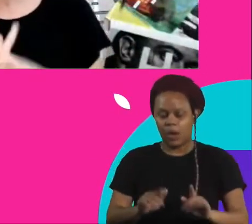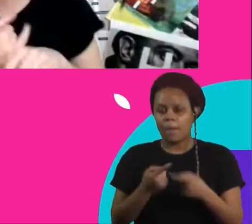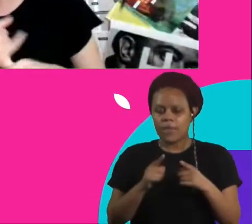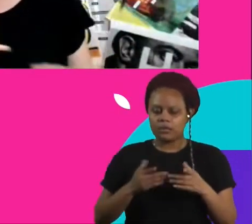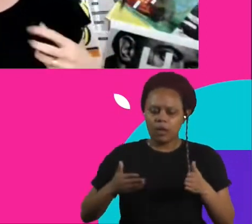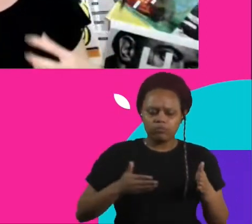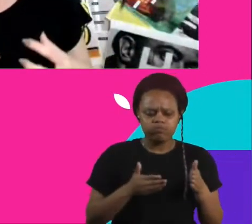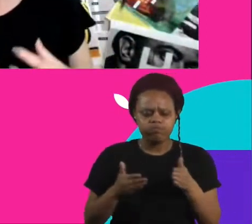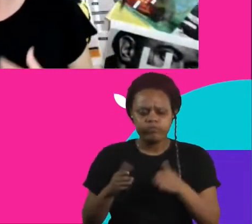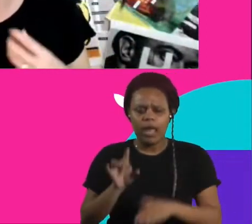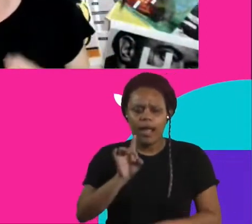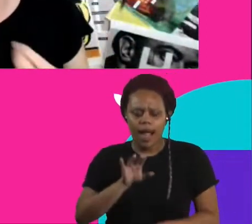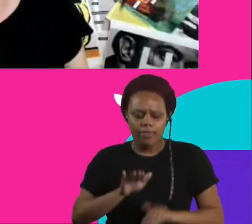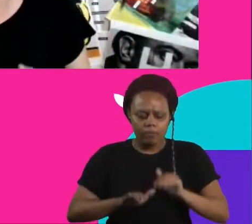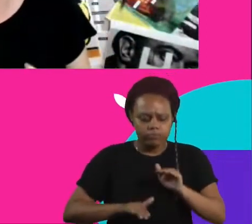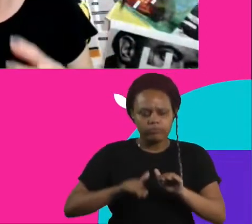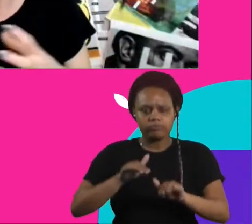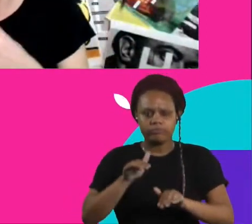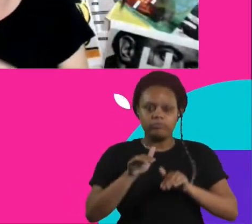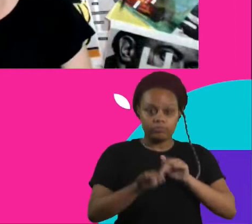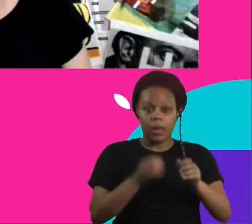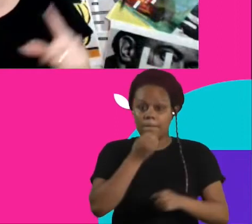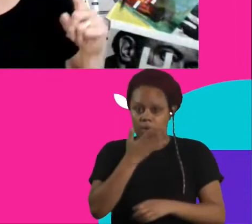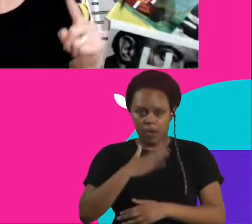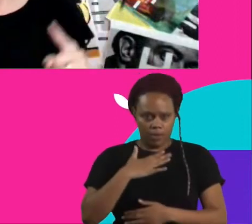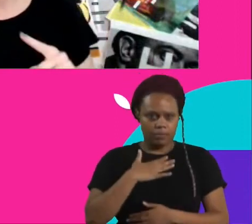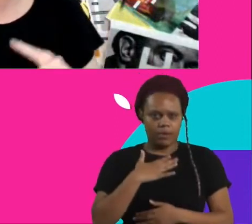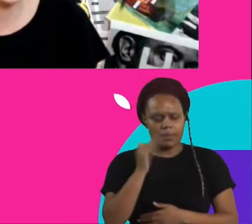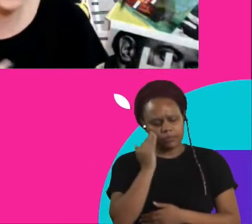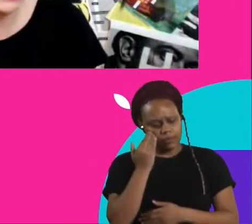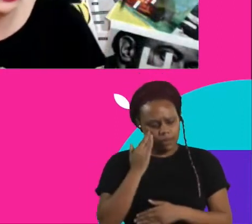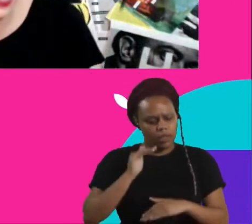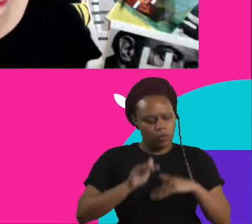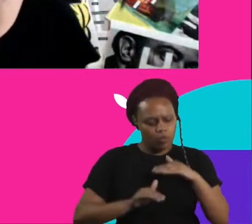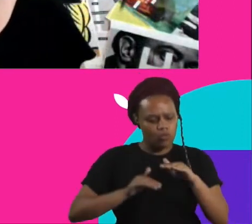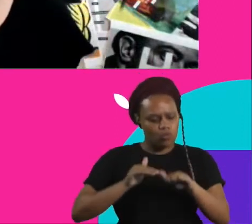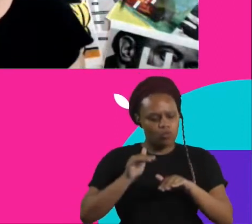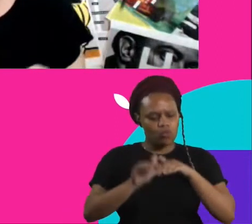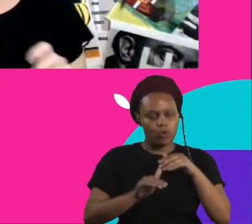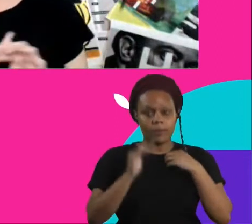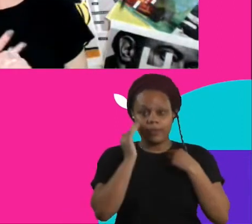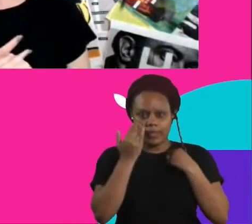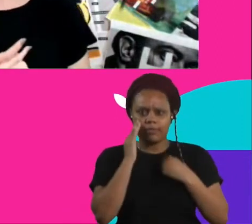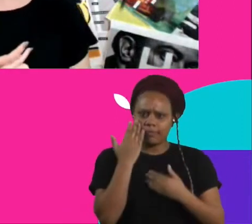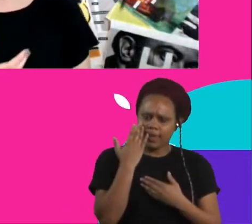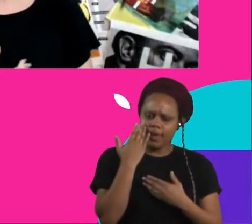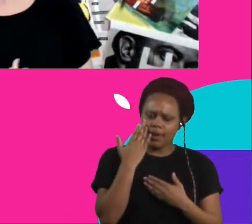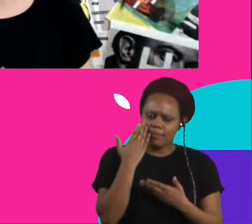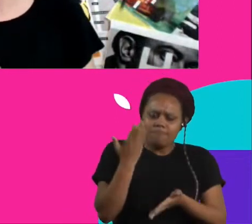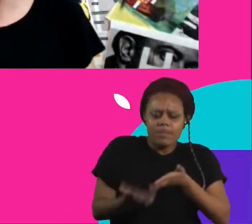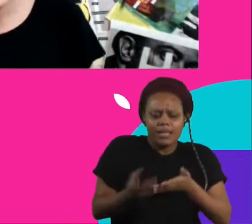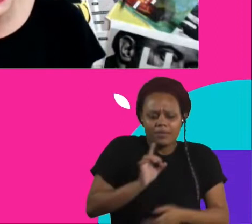Então, eu vou ter que ganhar essa competência de lidar bem e entender o meu percurso. Eu vou ter que perder o medo de errar. Eu